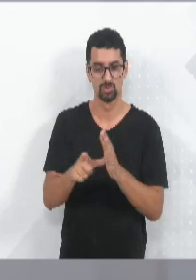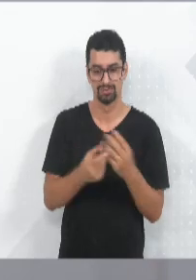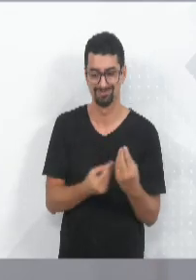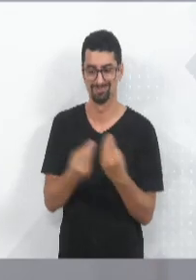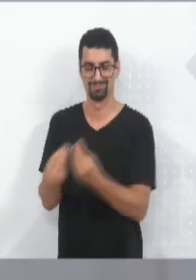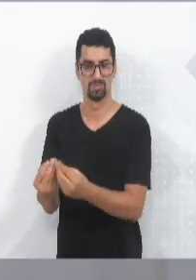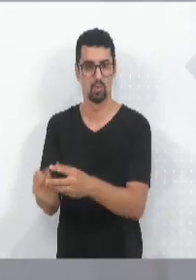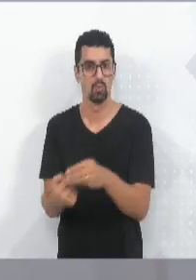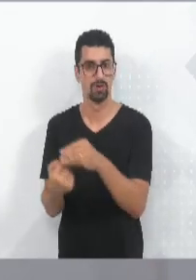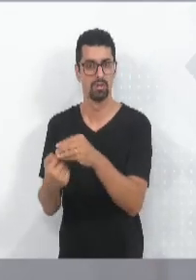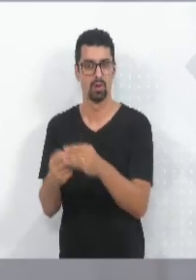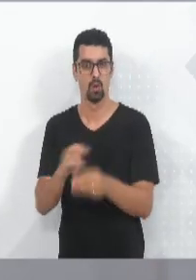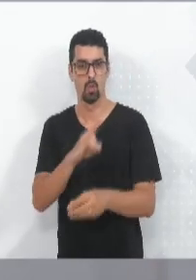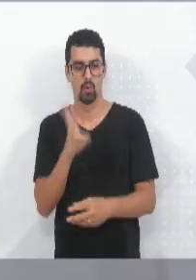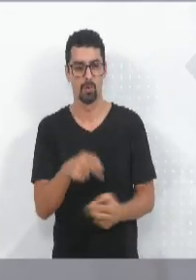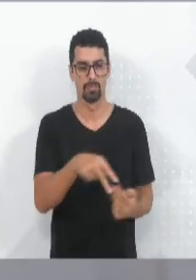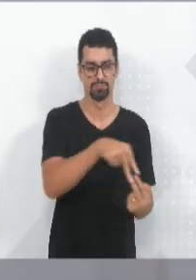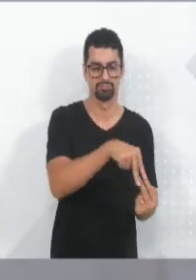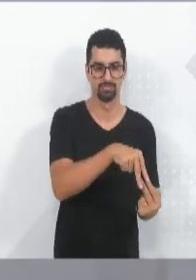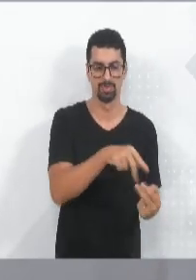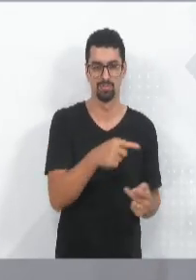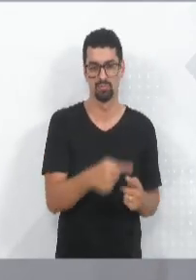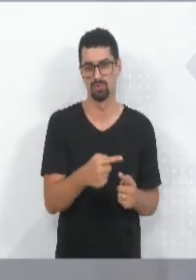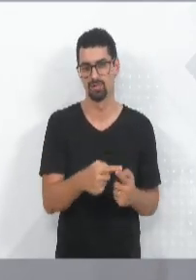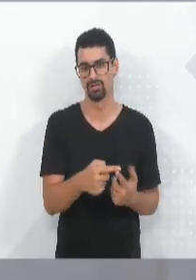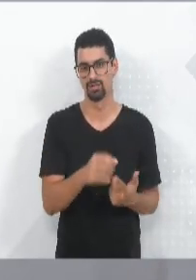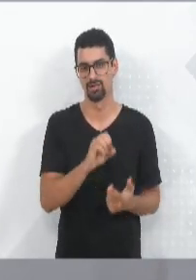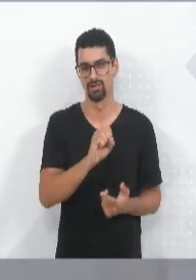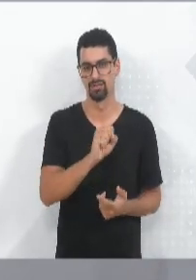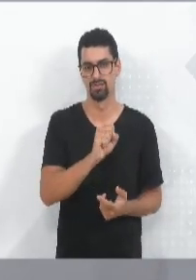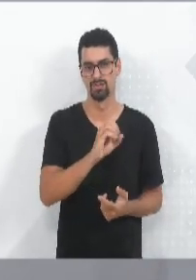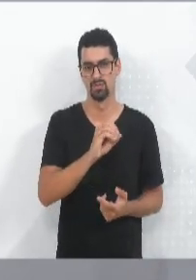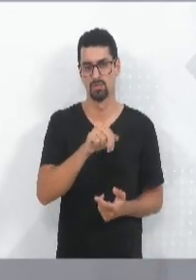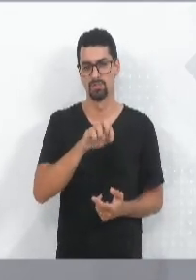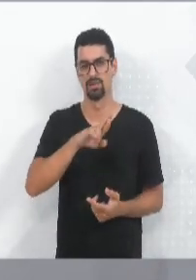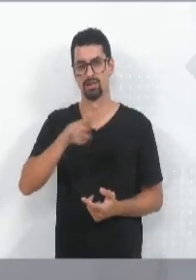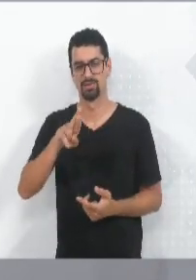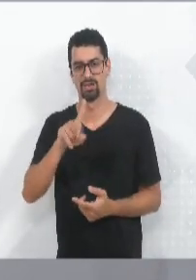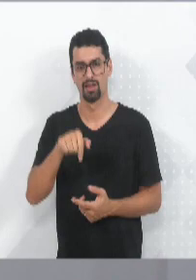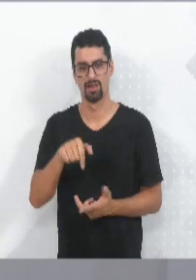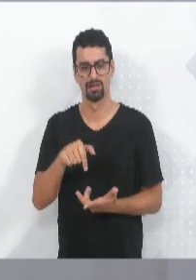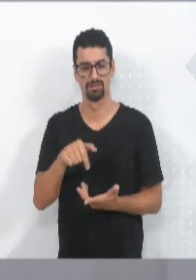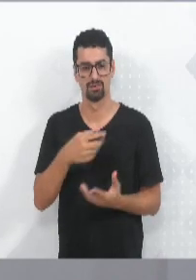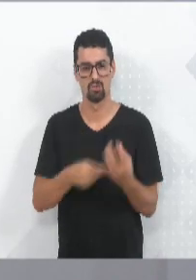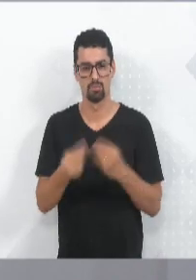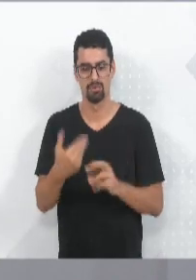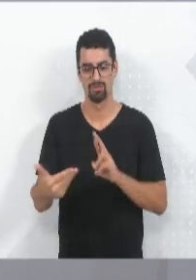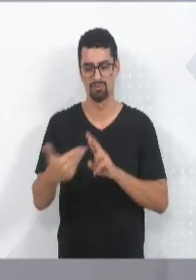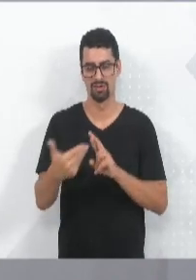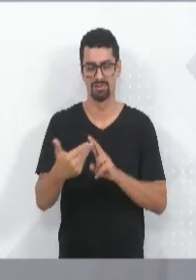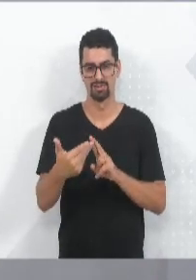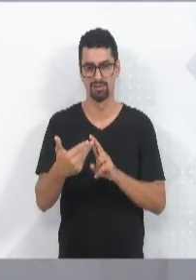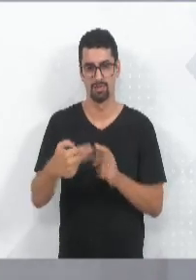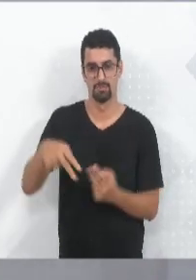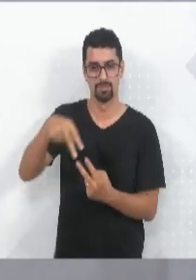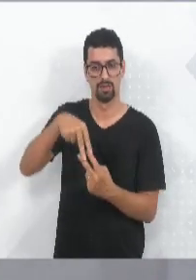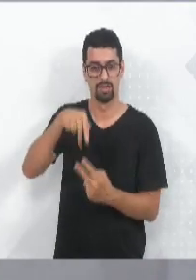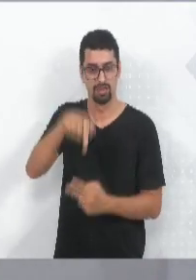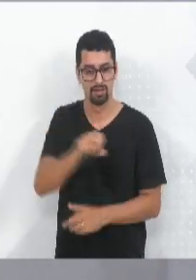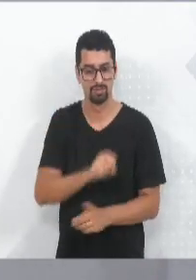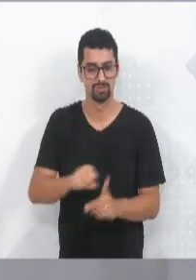ou mesmo paraa maçonaria porque justamente A somar é a entidade que representa a maçonaria na